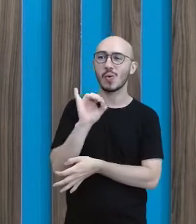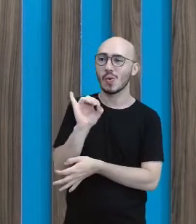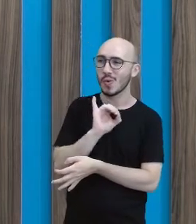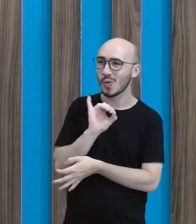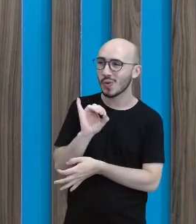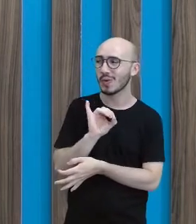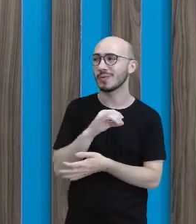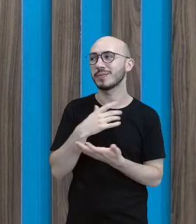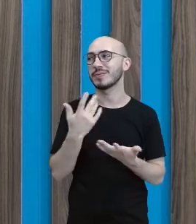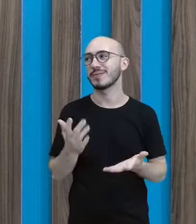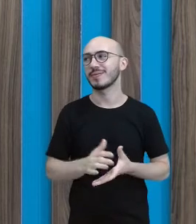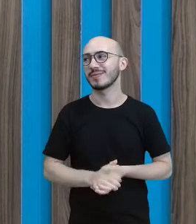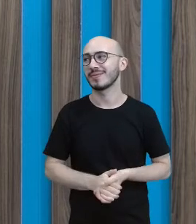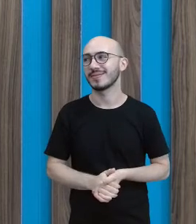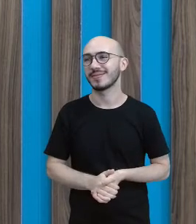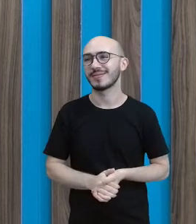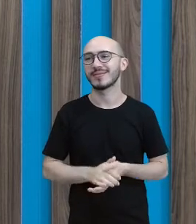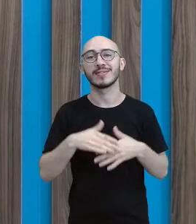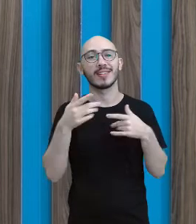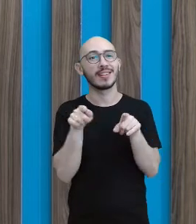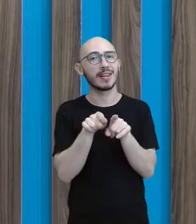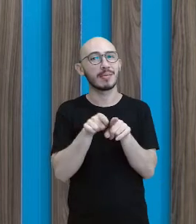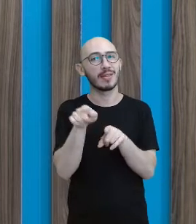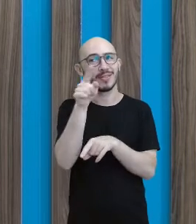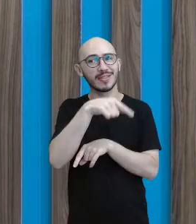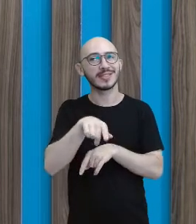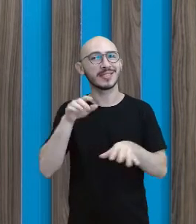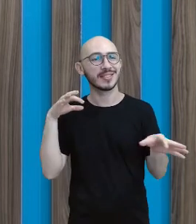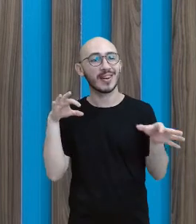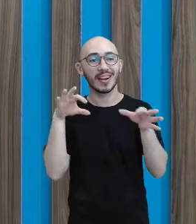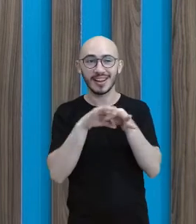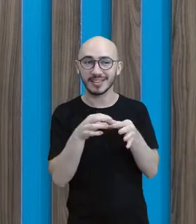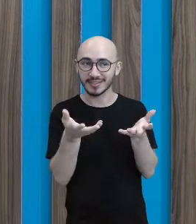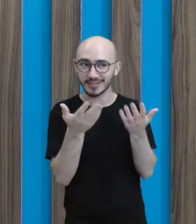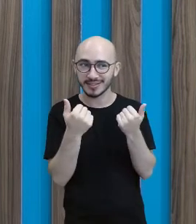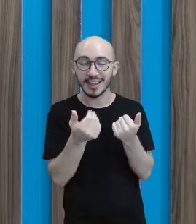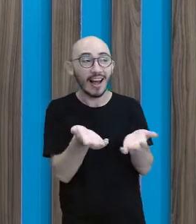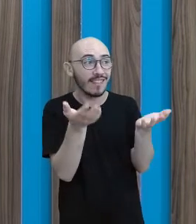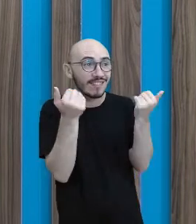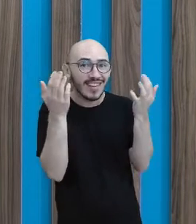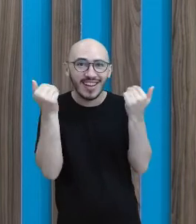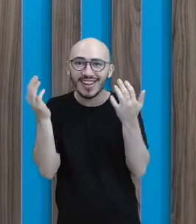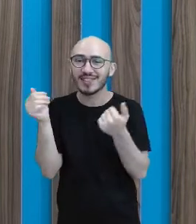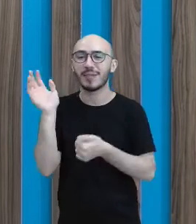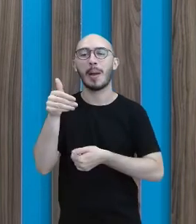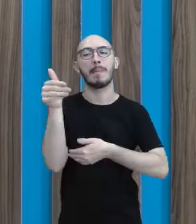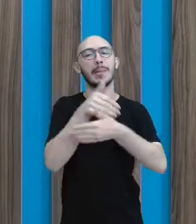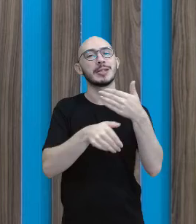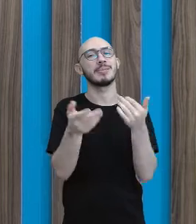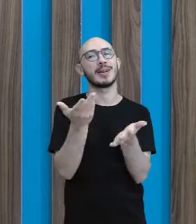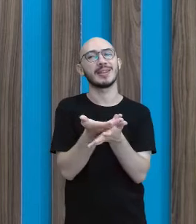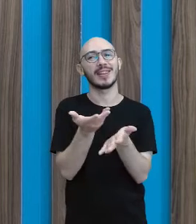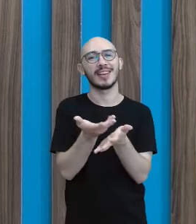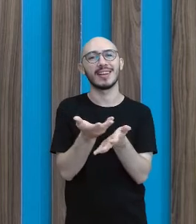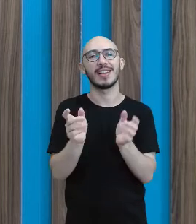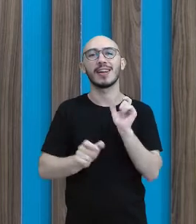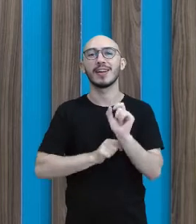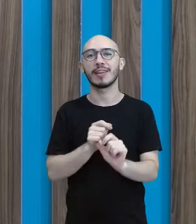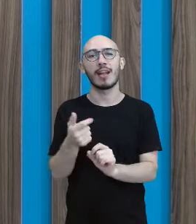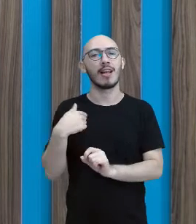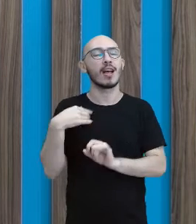ela e conectem. Vamos lá, gente. Vim se conectar. Minha gente,